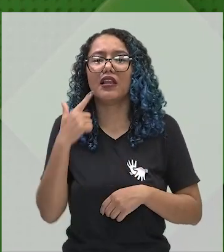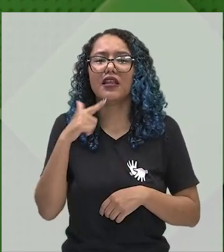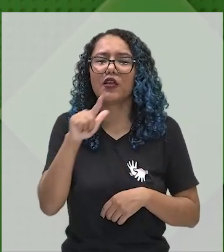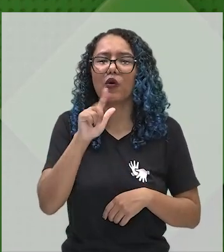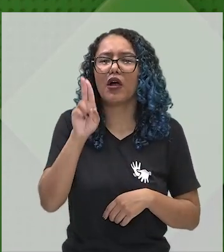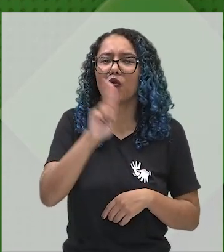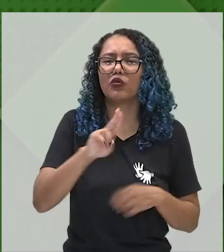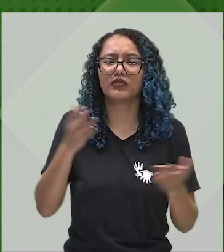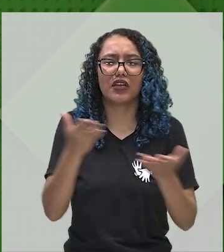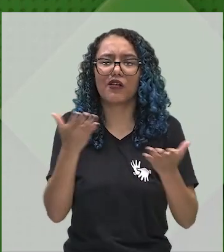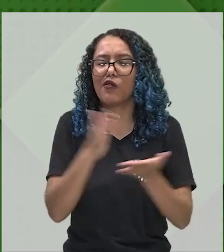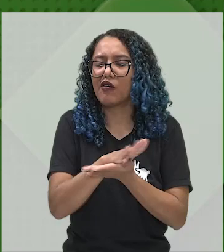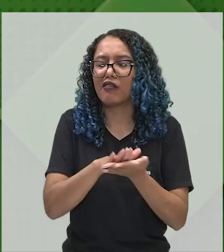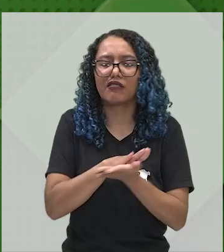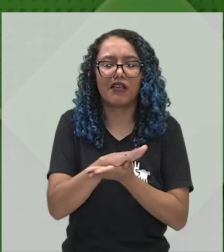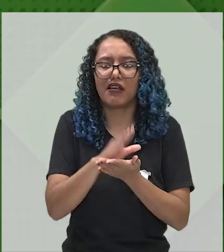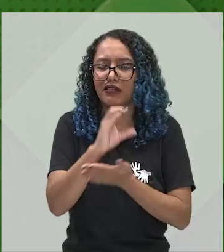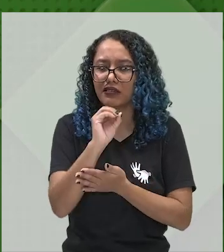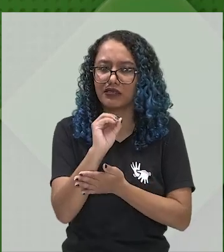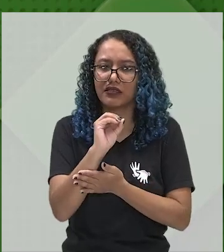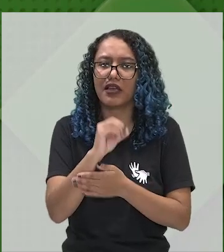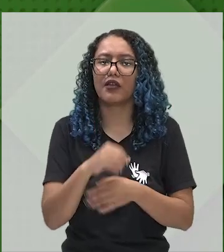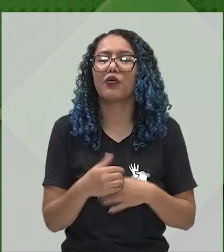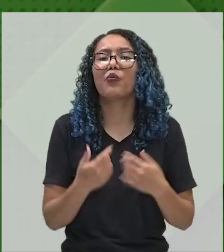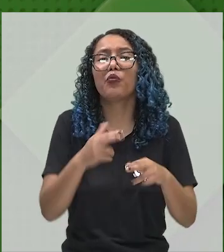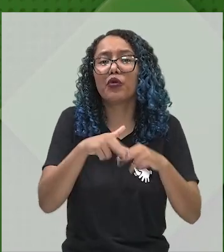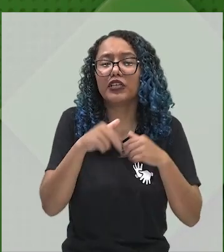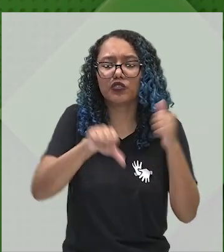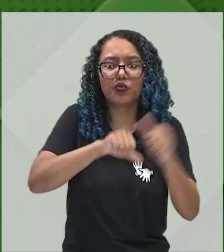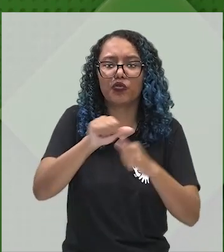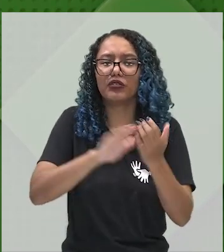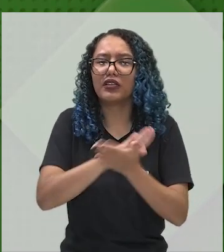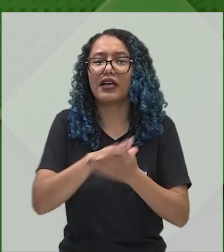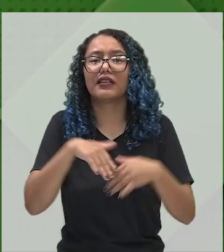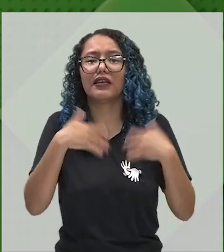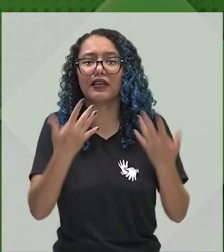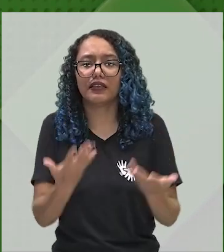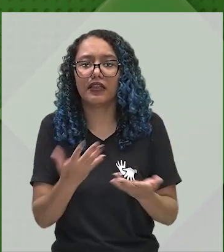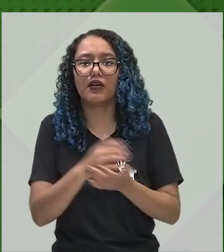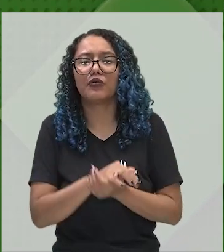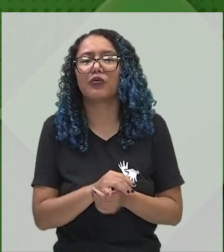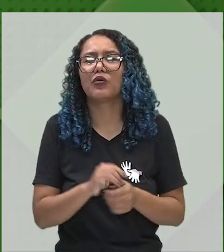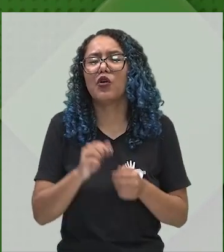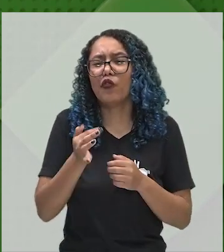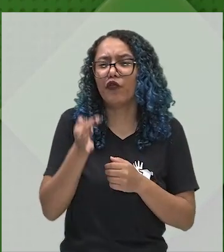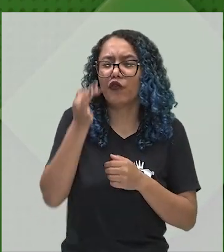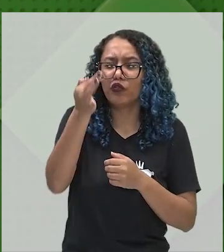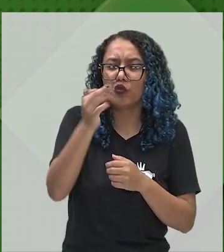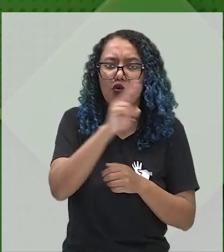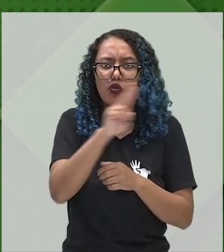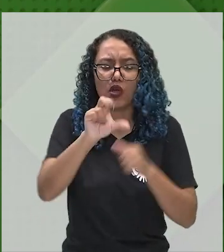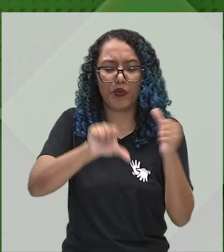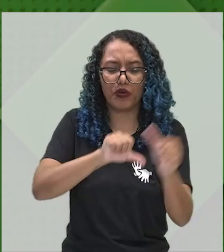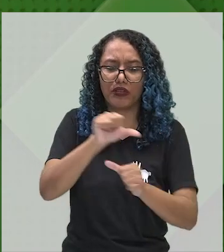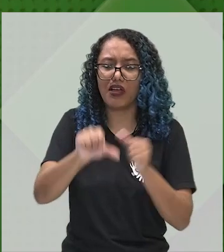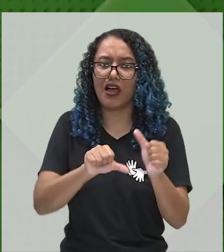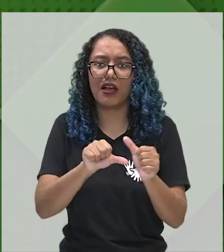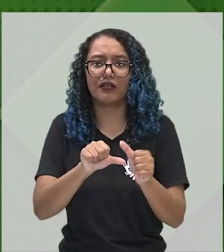ser usado, né? Ele não vai mais sofrer modificação, então não corre o risco de, posteriormente, esse nome